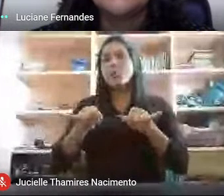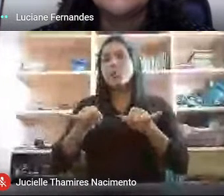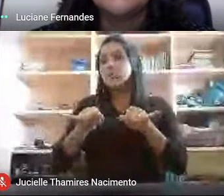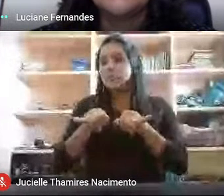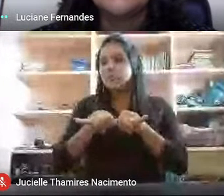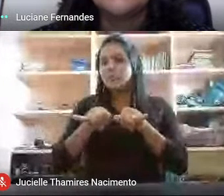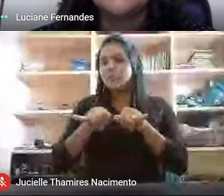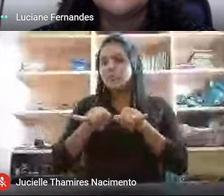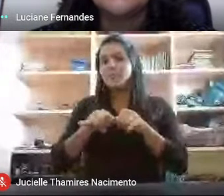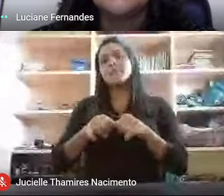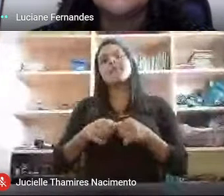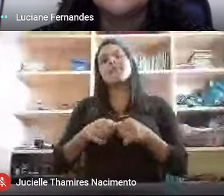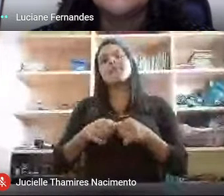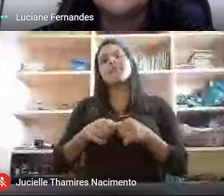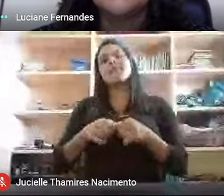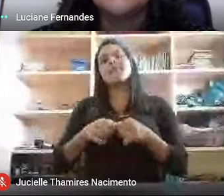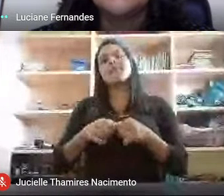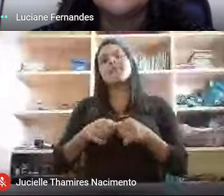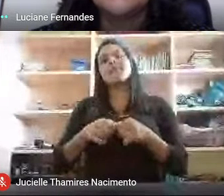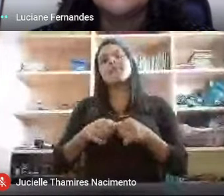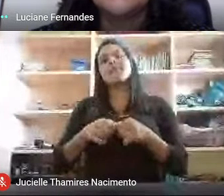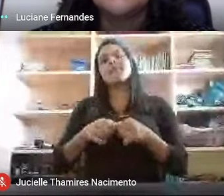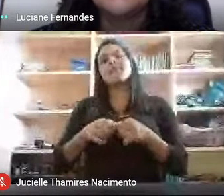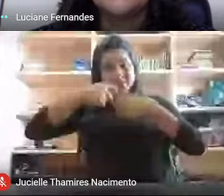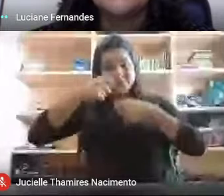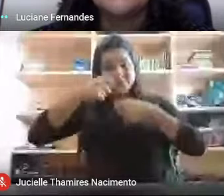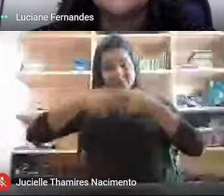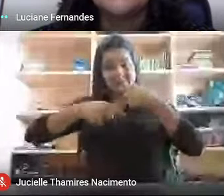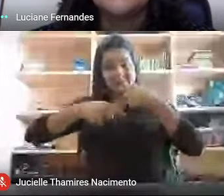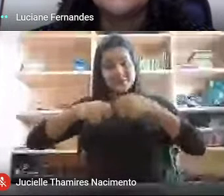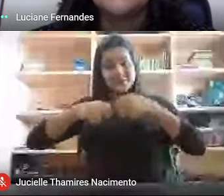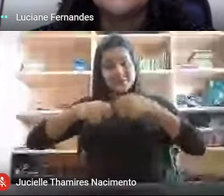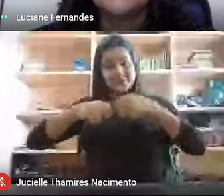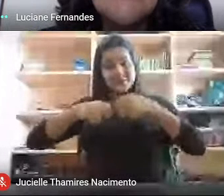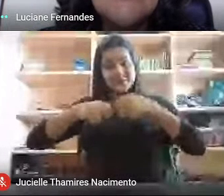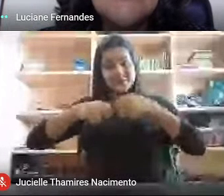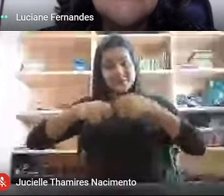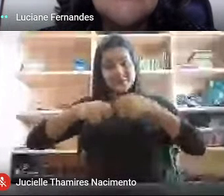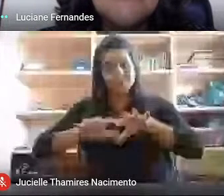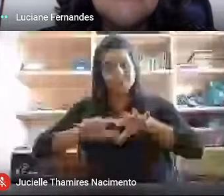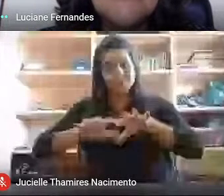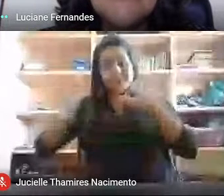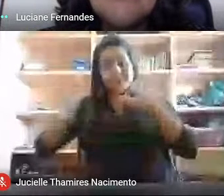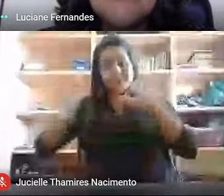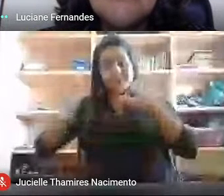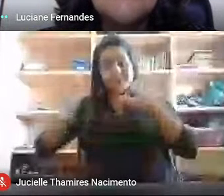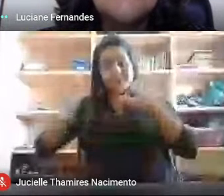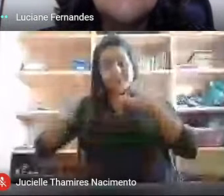Dia Nacional de Combate à Sífilis adquirida e à sífilis congênita, né?